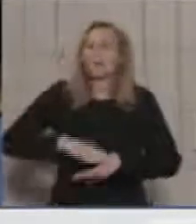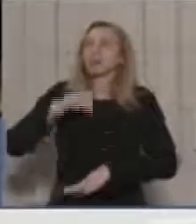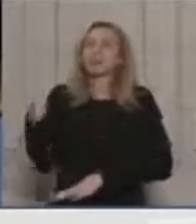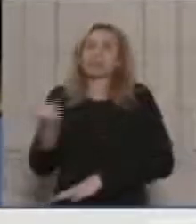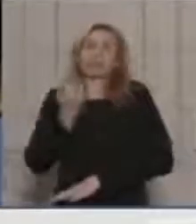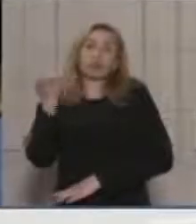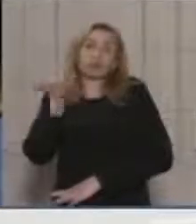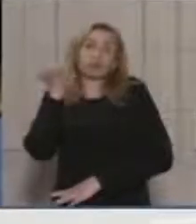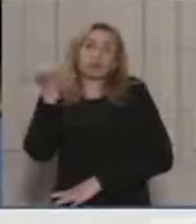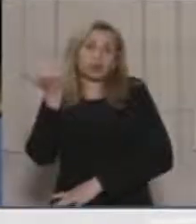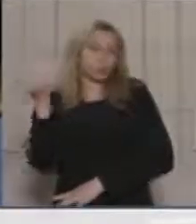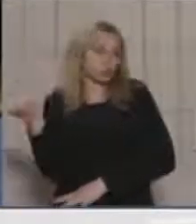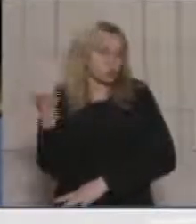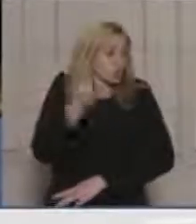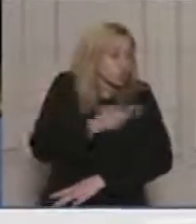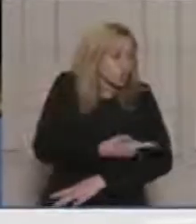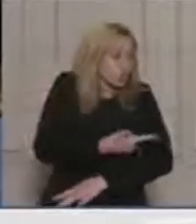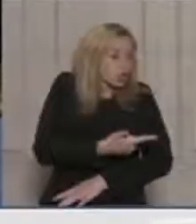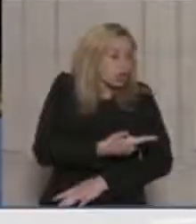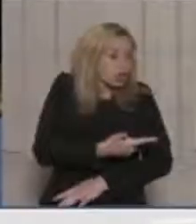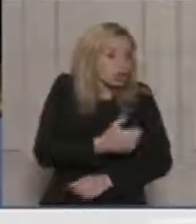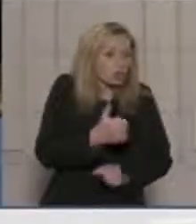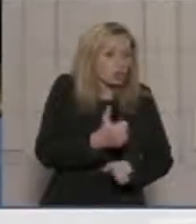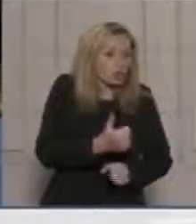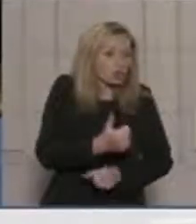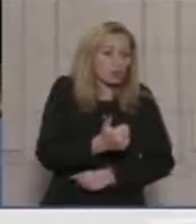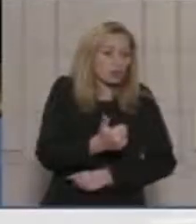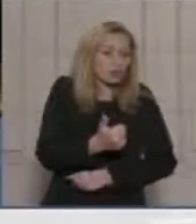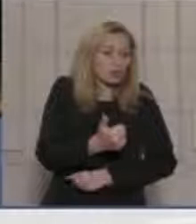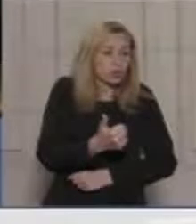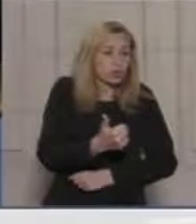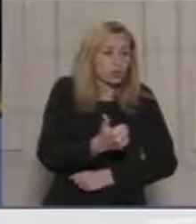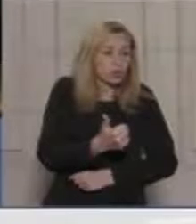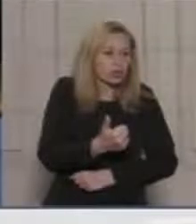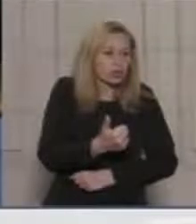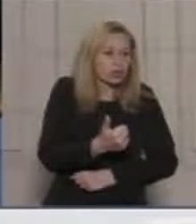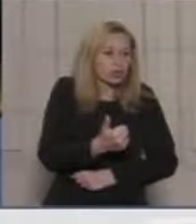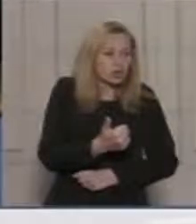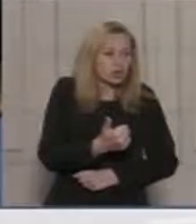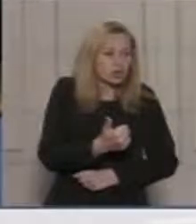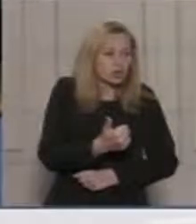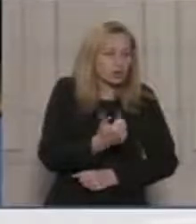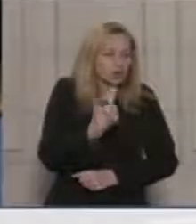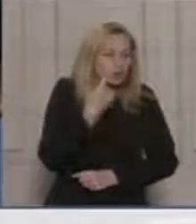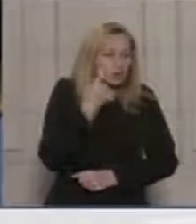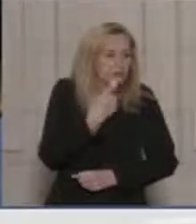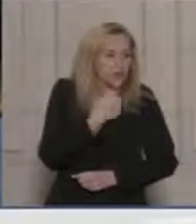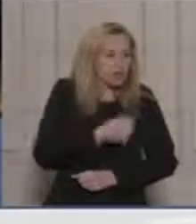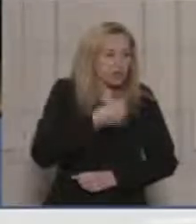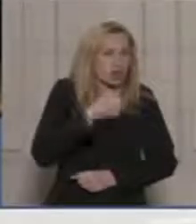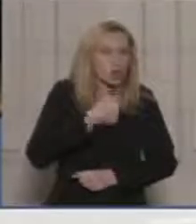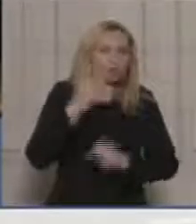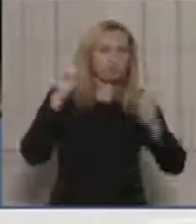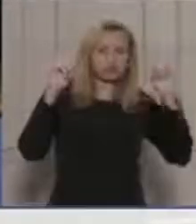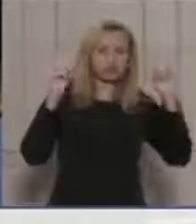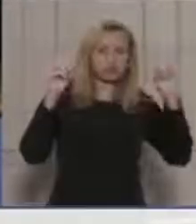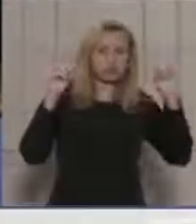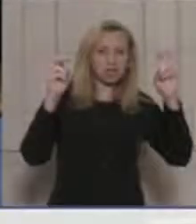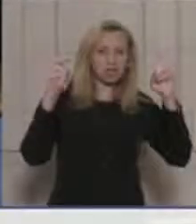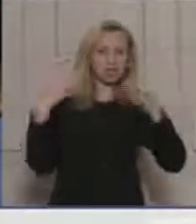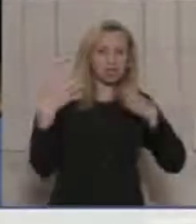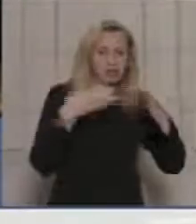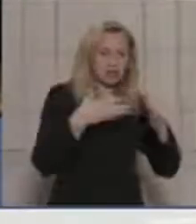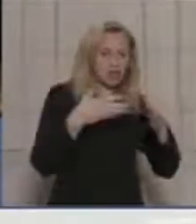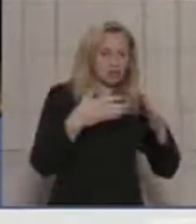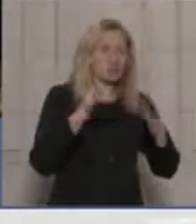importante do que construir uma maioria temática que ganhar mais,